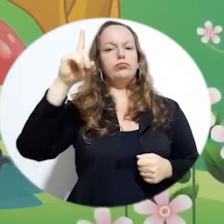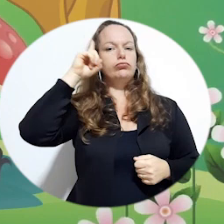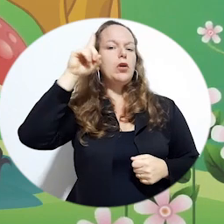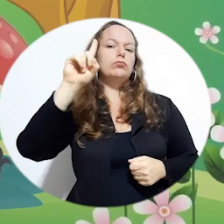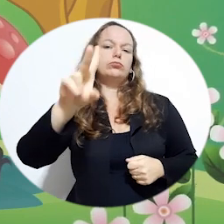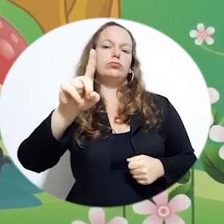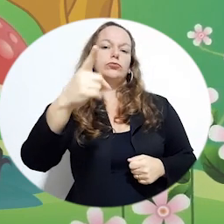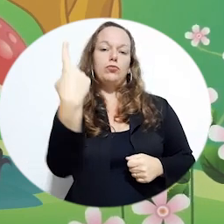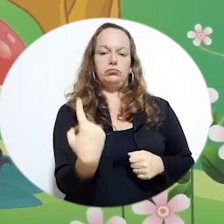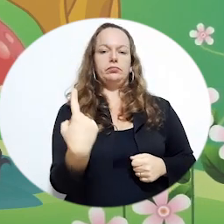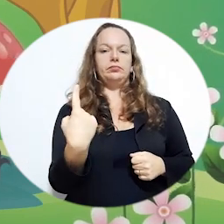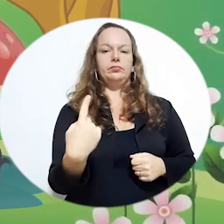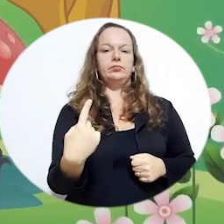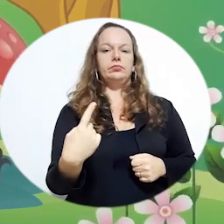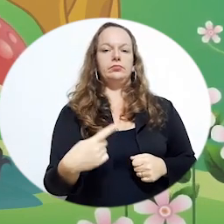ter